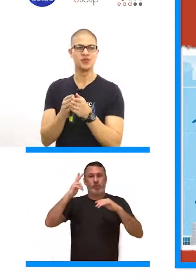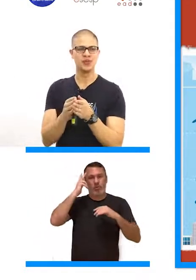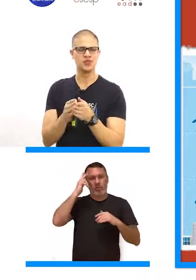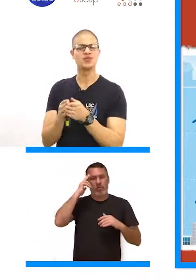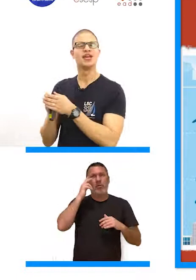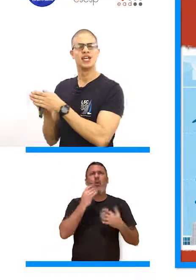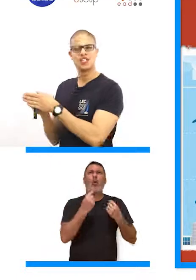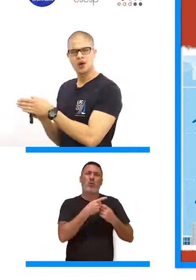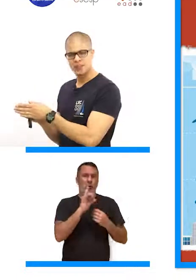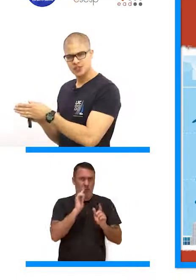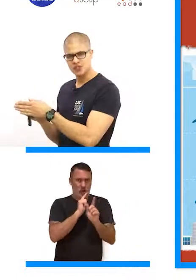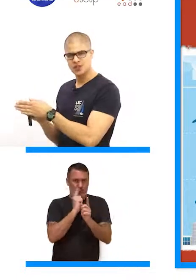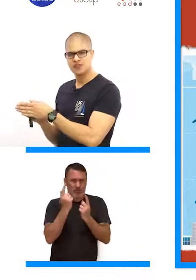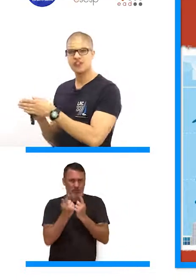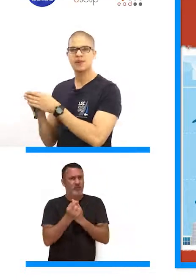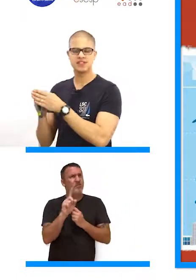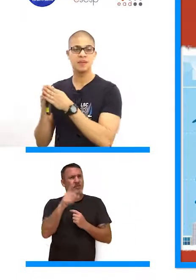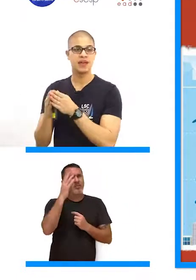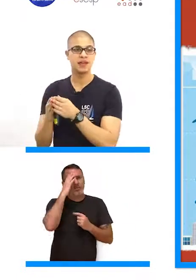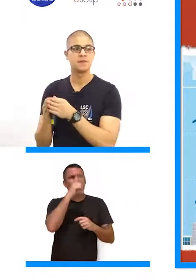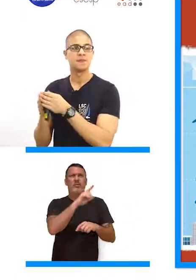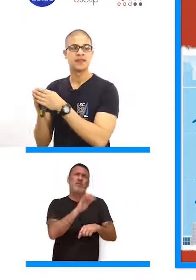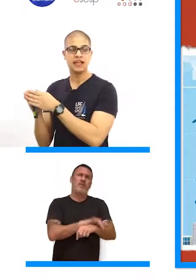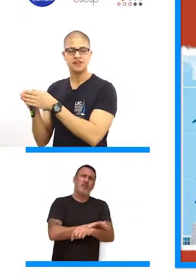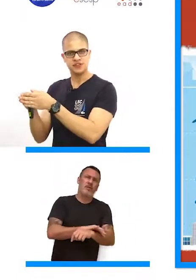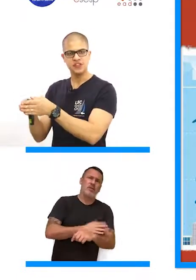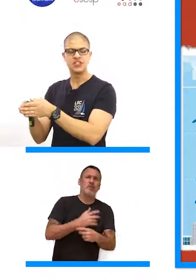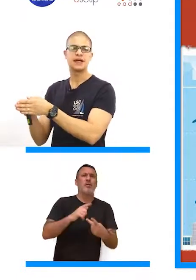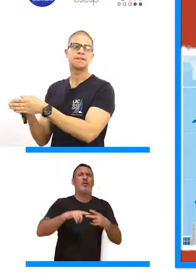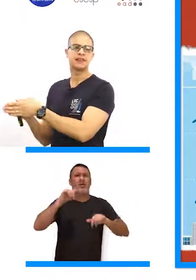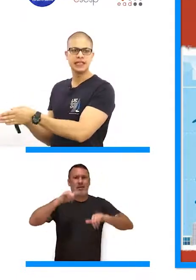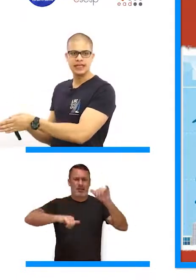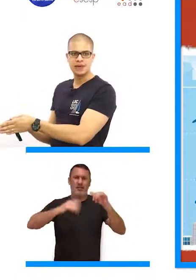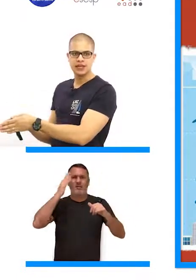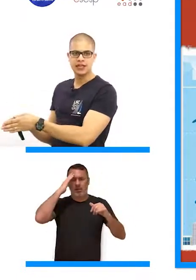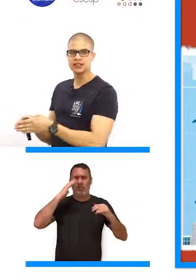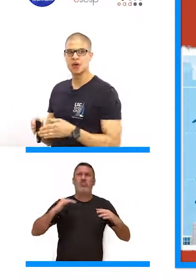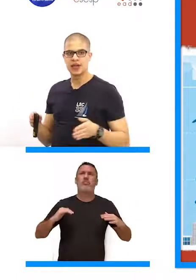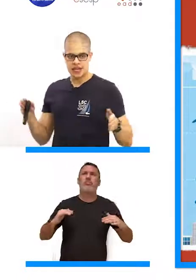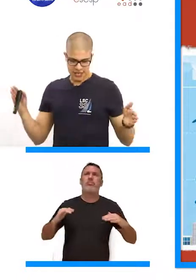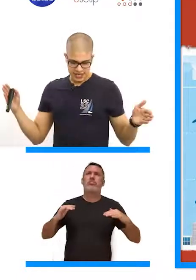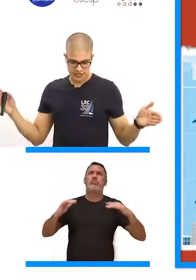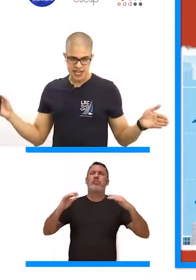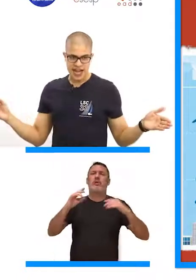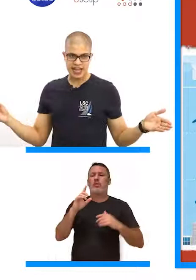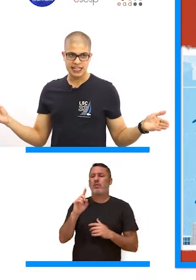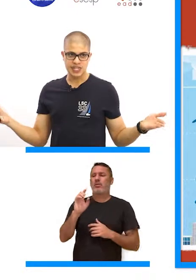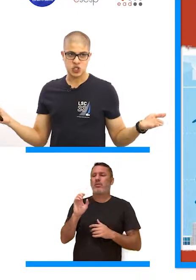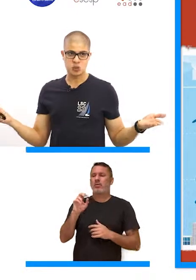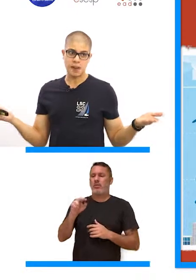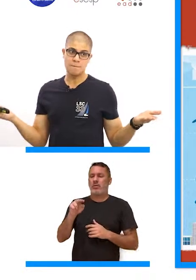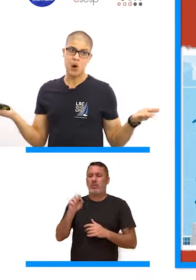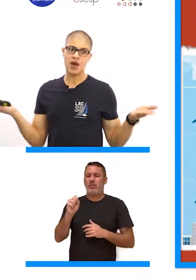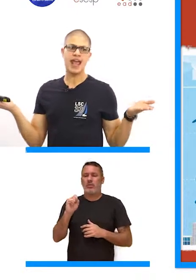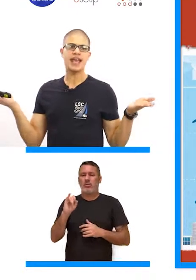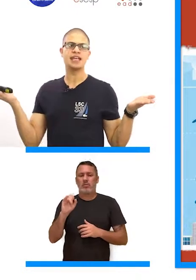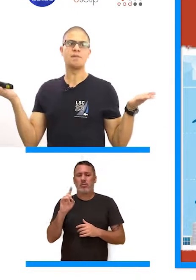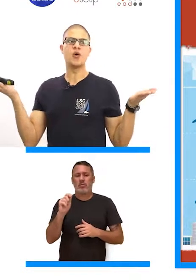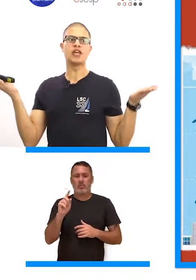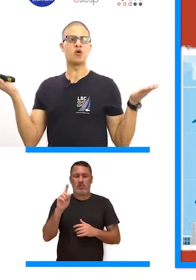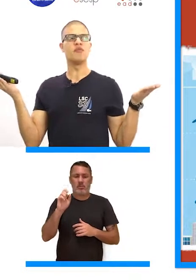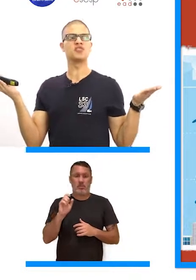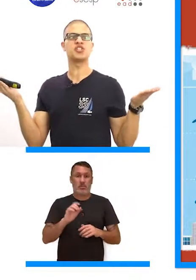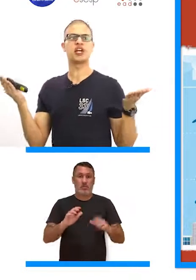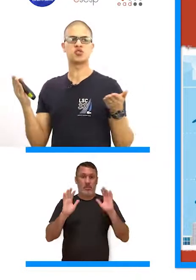vocês estudam isso não apenas em geografia, mas também em física e química. Então, esse ar ele tende a subir,